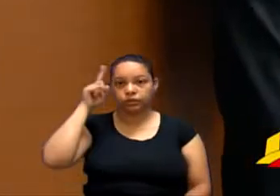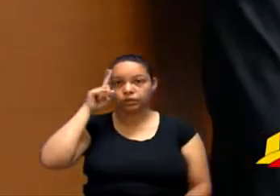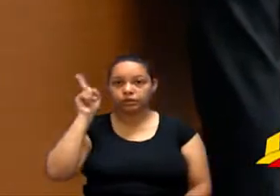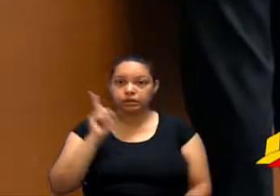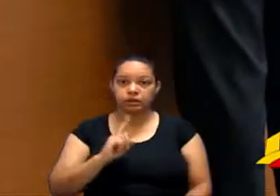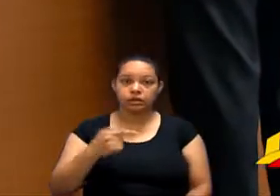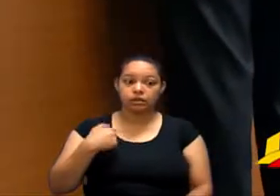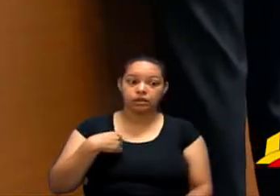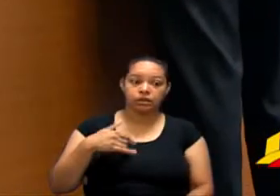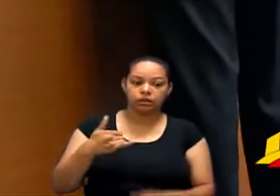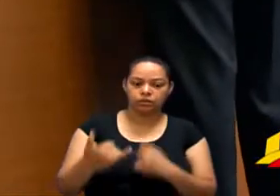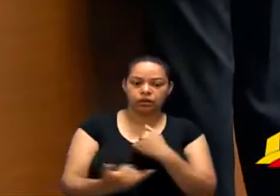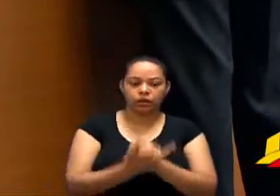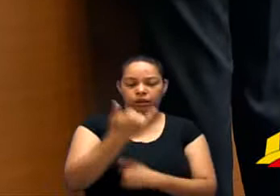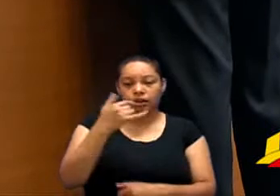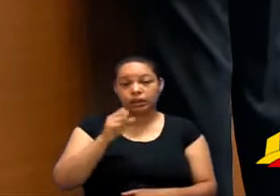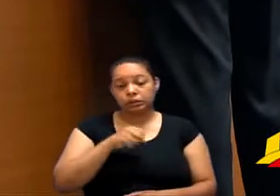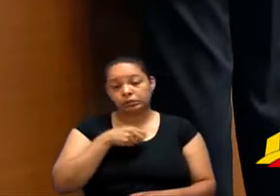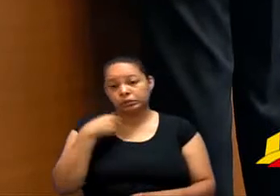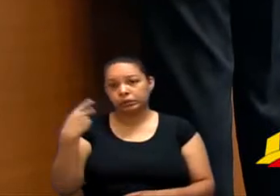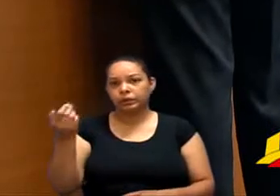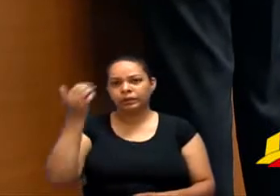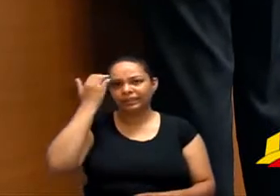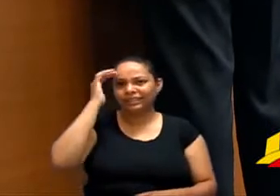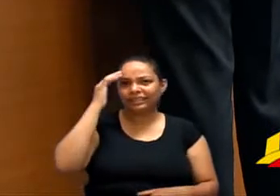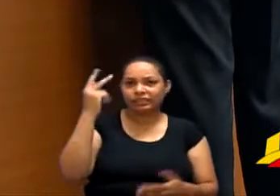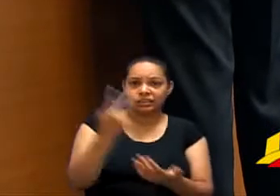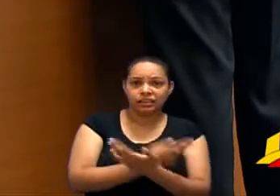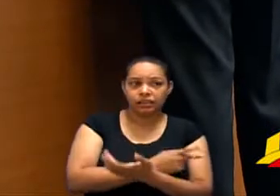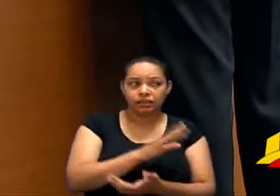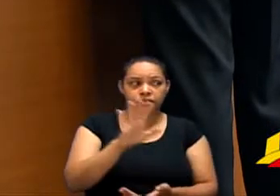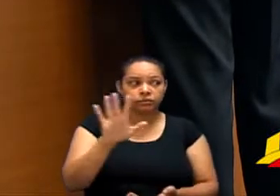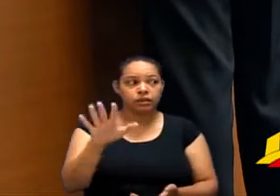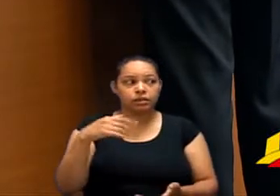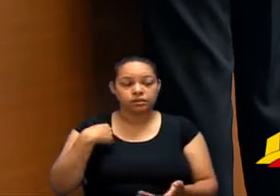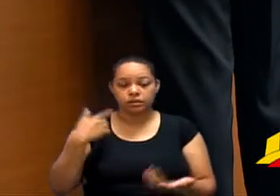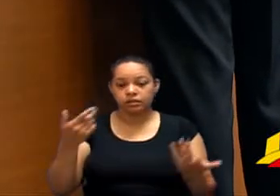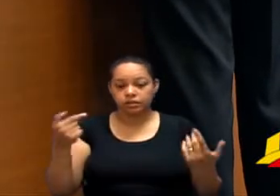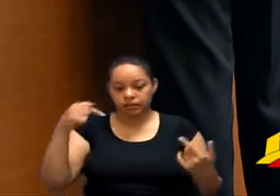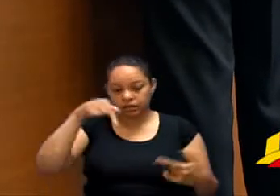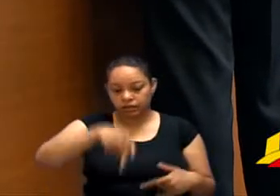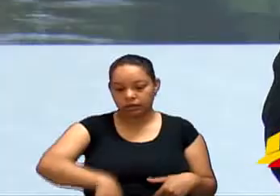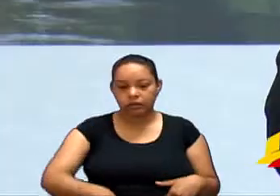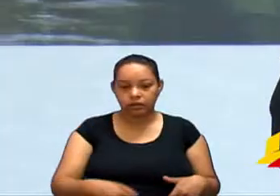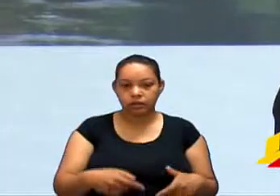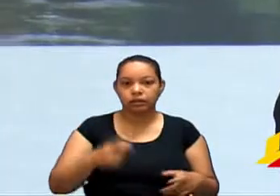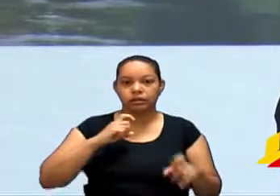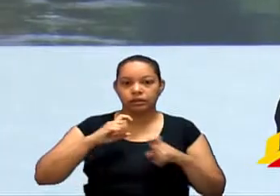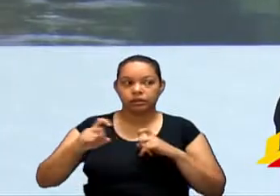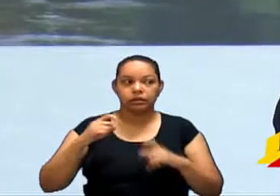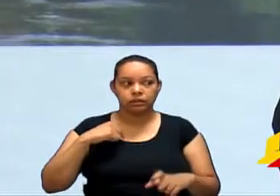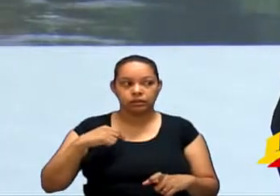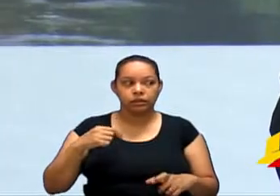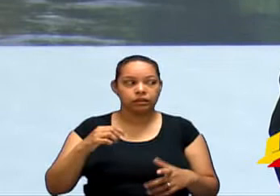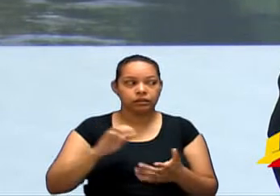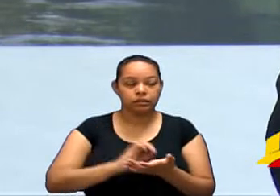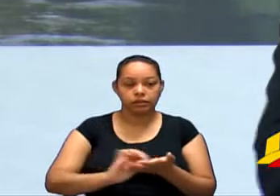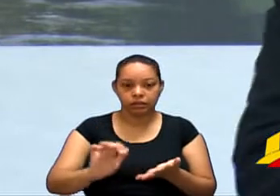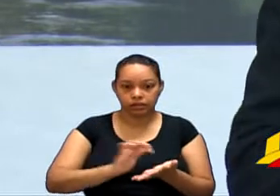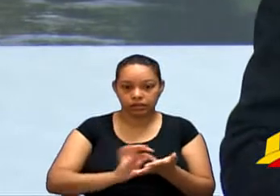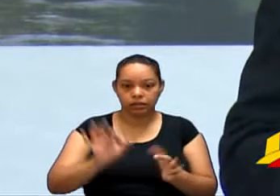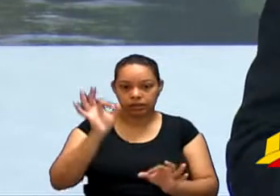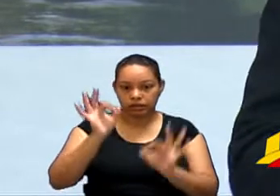entendi errado mais uma vez eu venho questionando aqui a secretaria de Justiça da casa